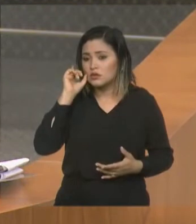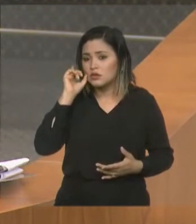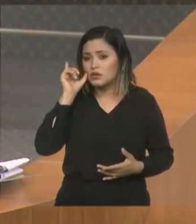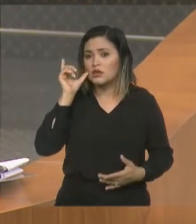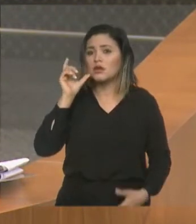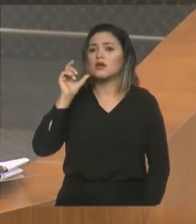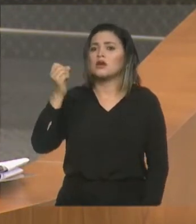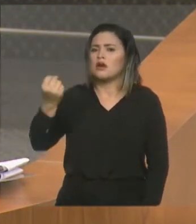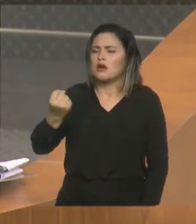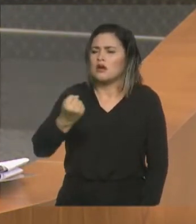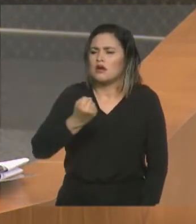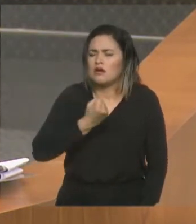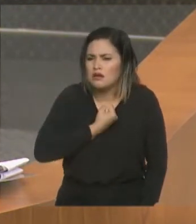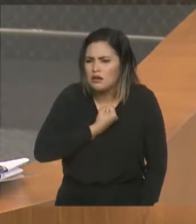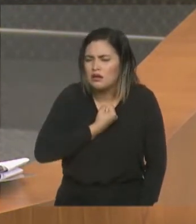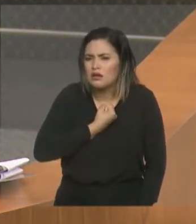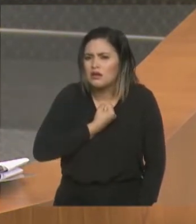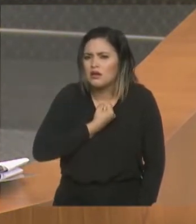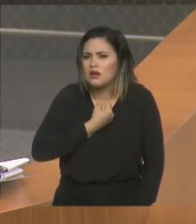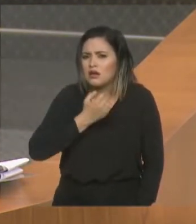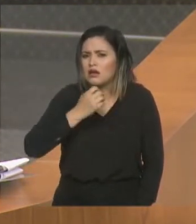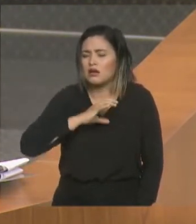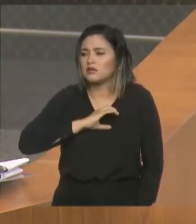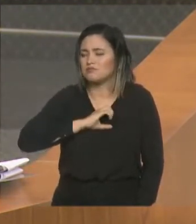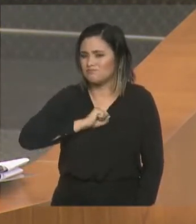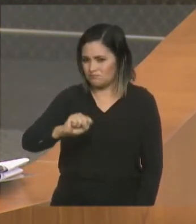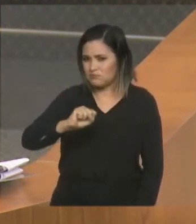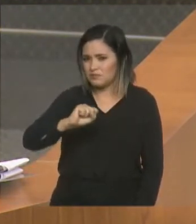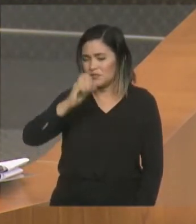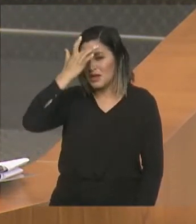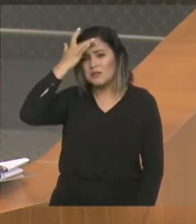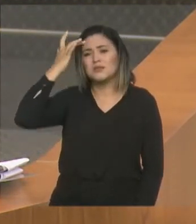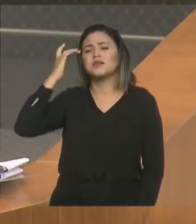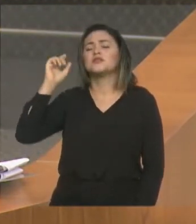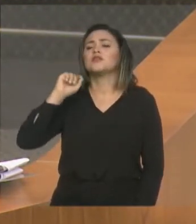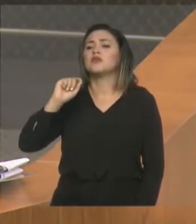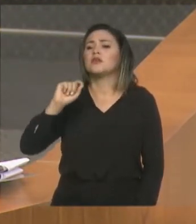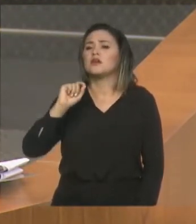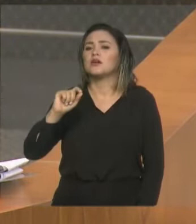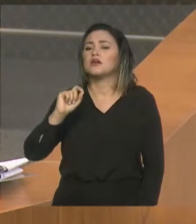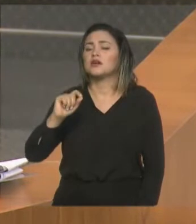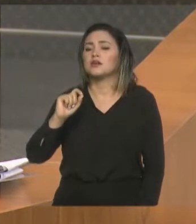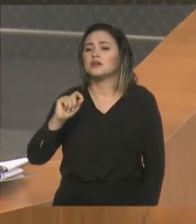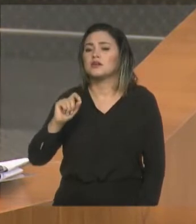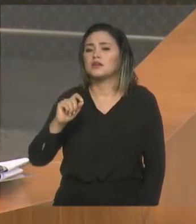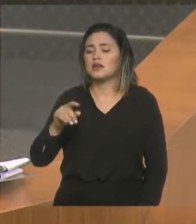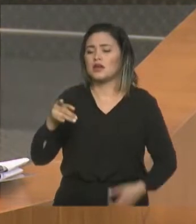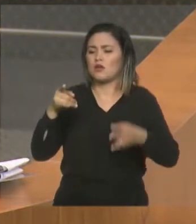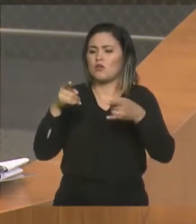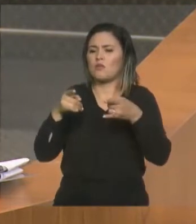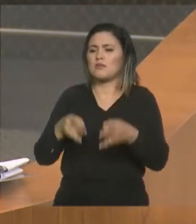se suicidou uma pessoa internada lá em Timbiras, por depressão, acho que não aguentou mais a dor.